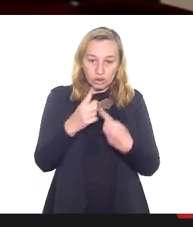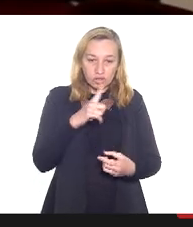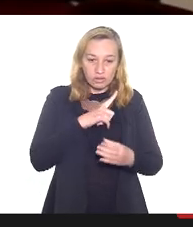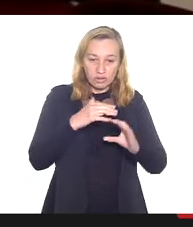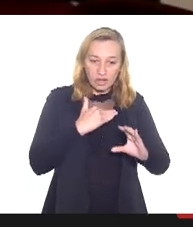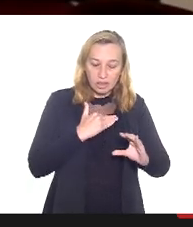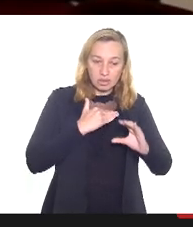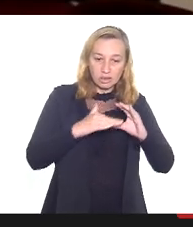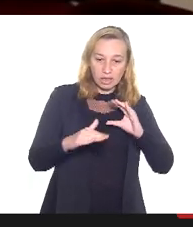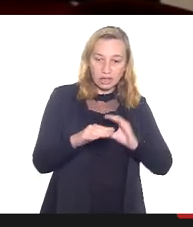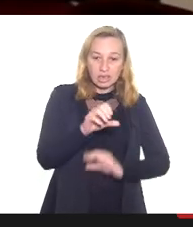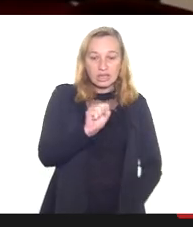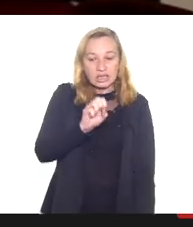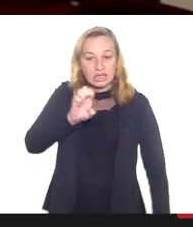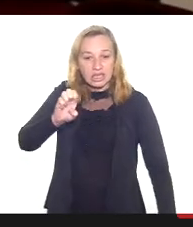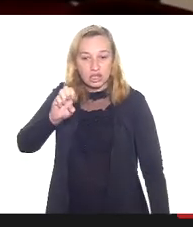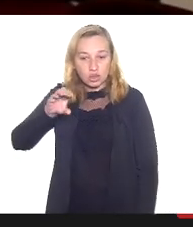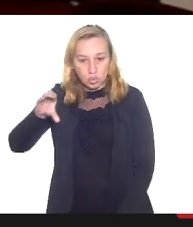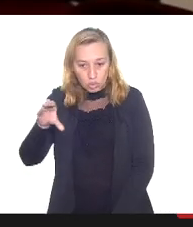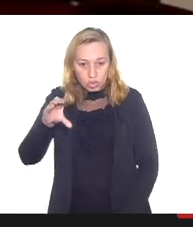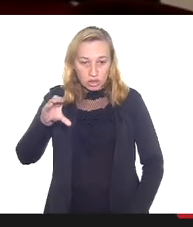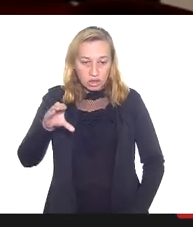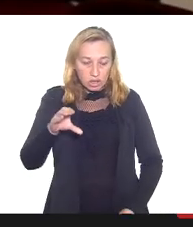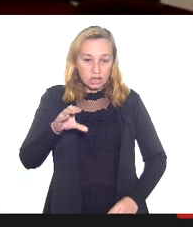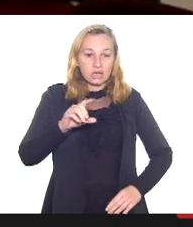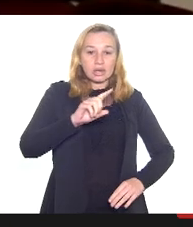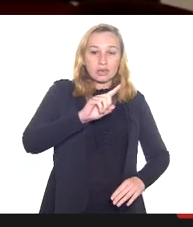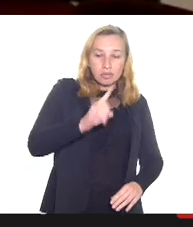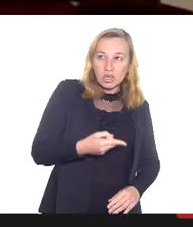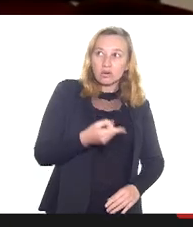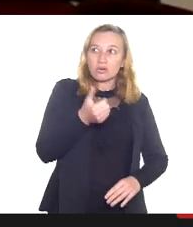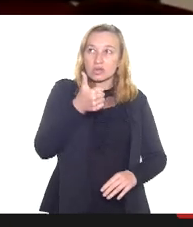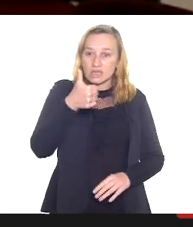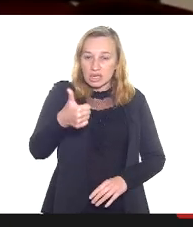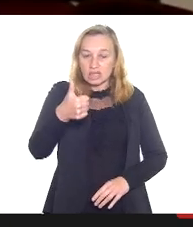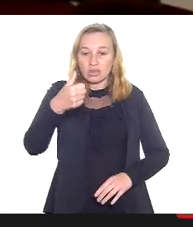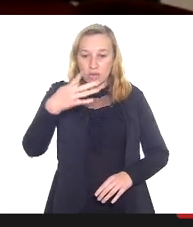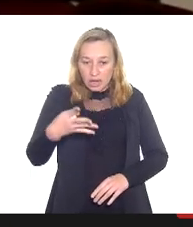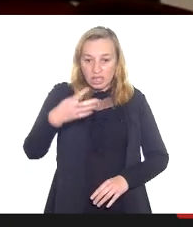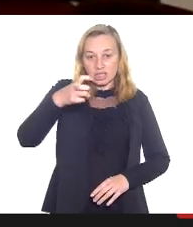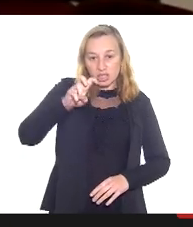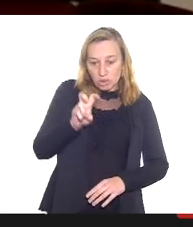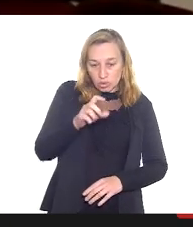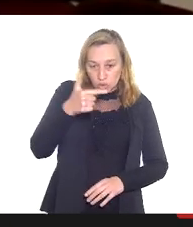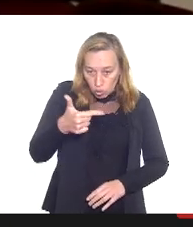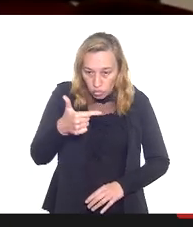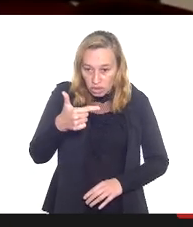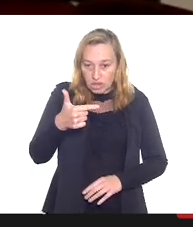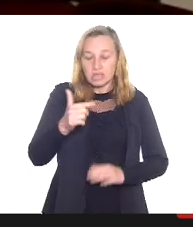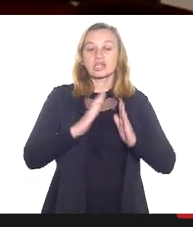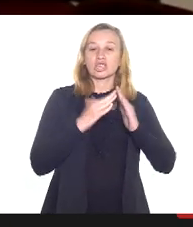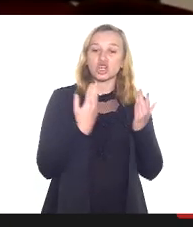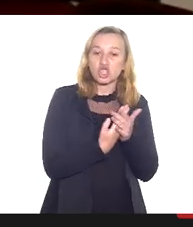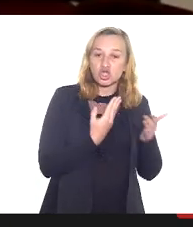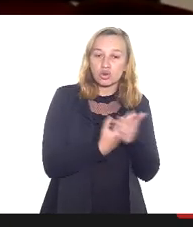SEDUC de 1.142, cerca de 1.142 unidades de ensino médio.